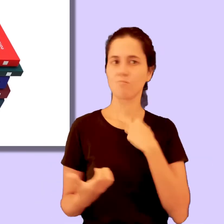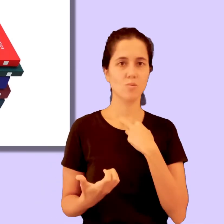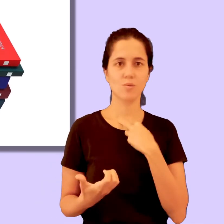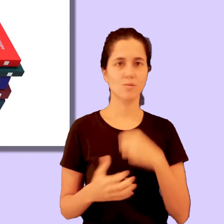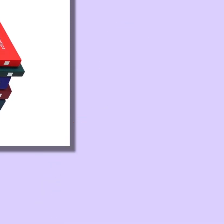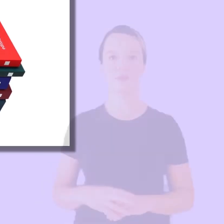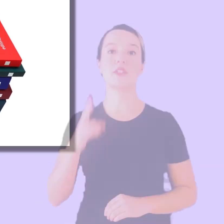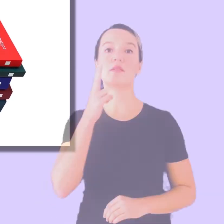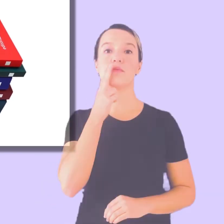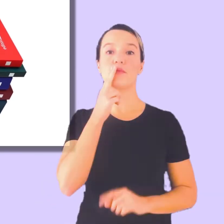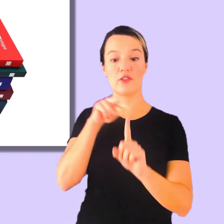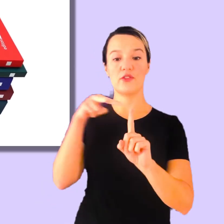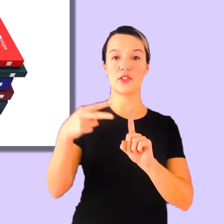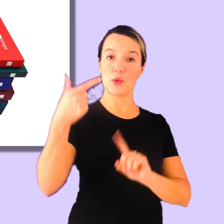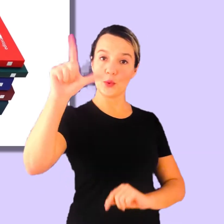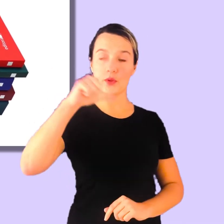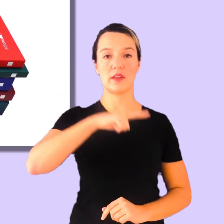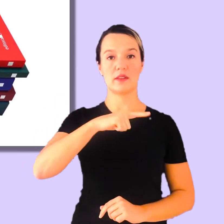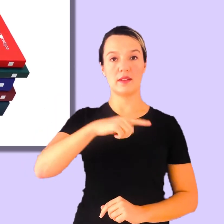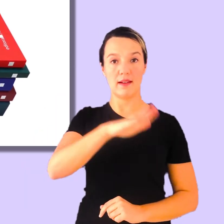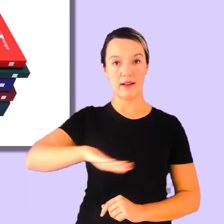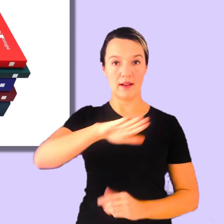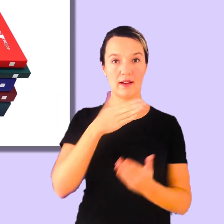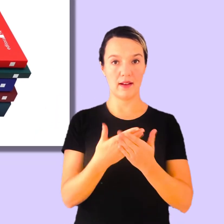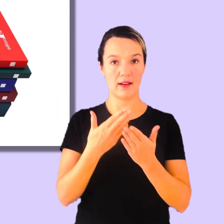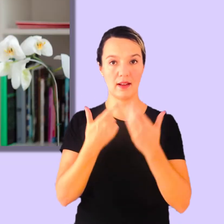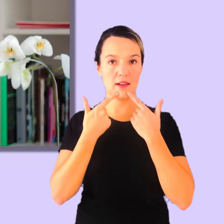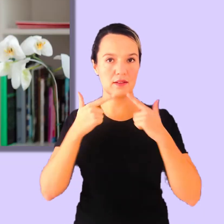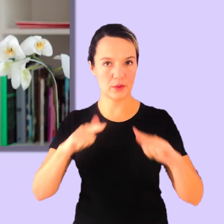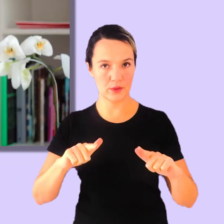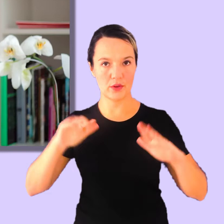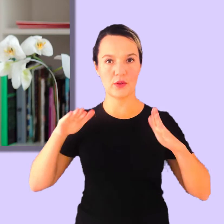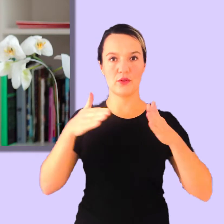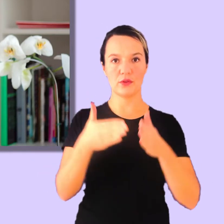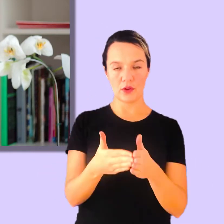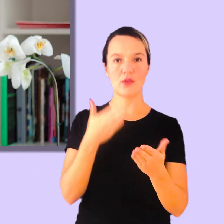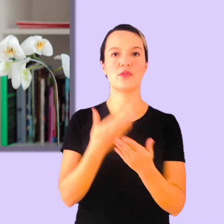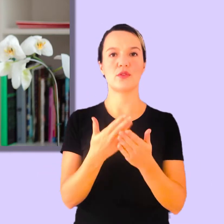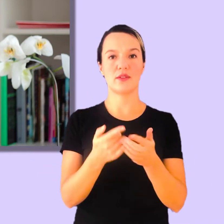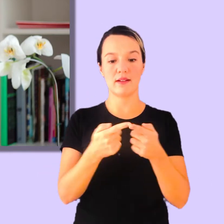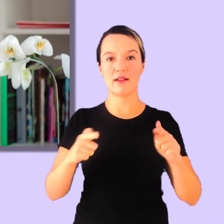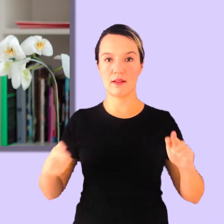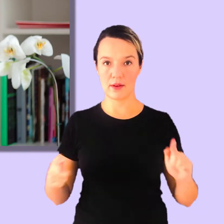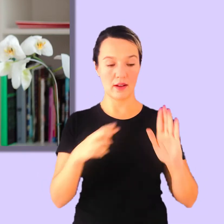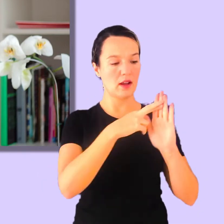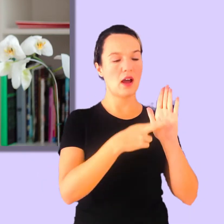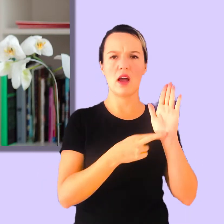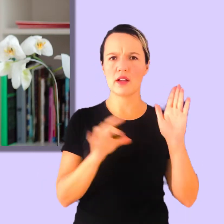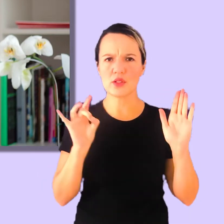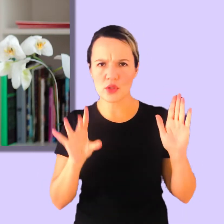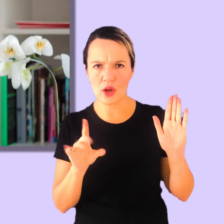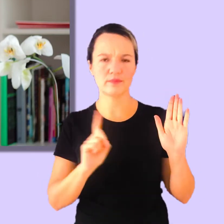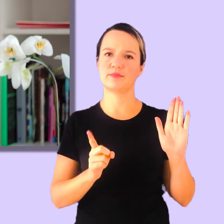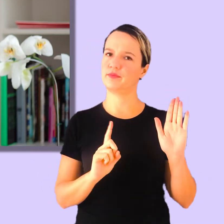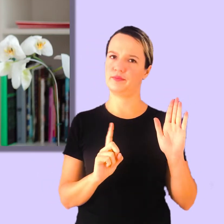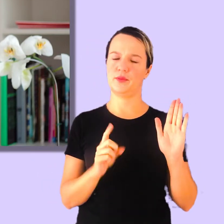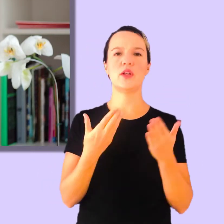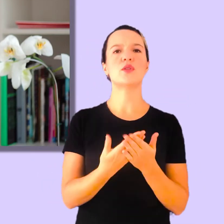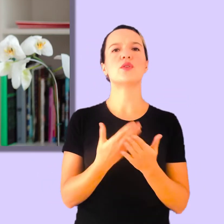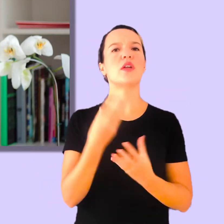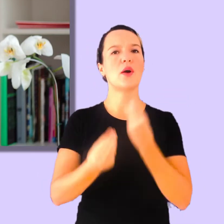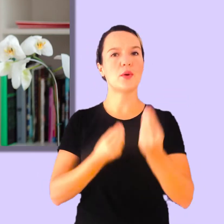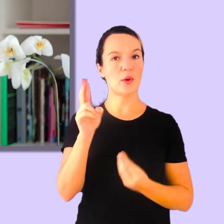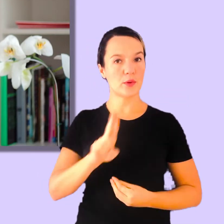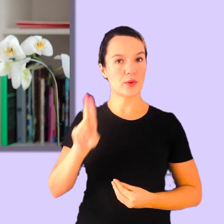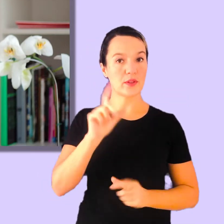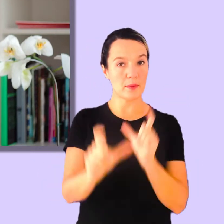Então ele um pouco dá um outro status para o estudo da linguagem, que não seria só estudar a gramática, né, a regra, o que está na regra, mas estudar